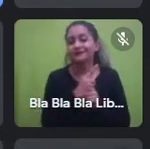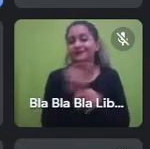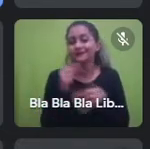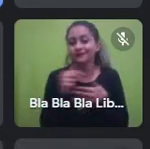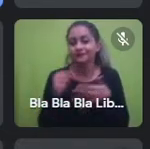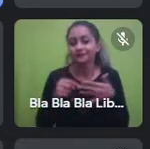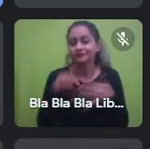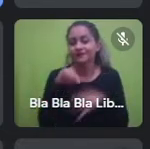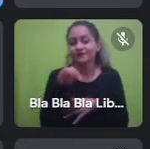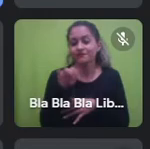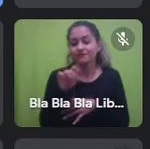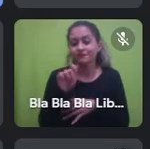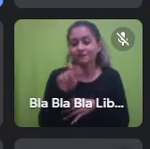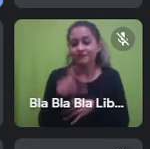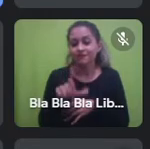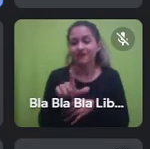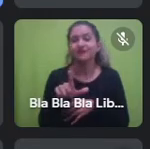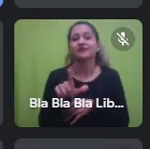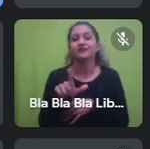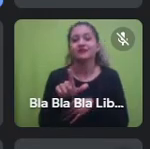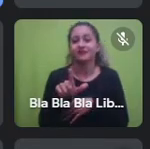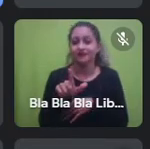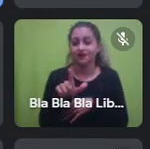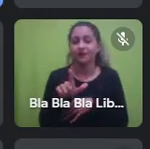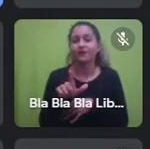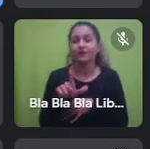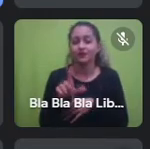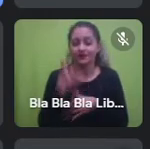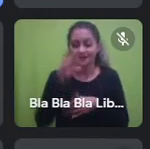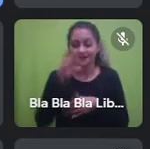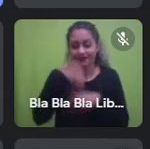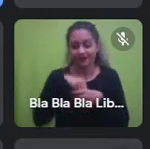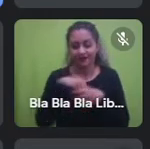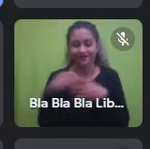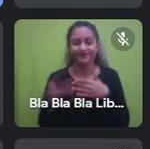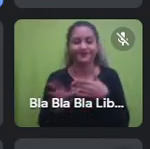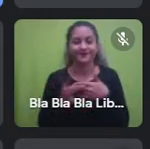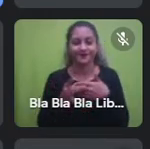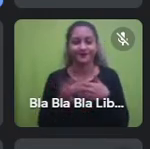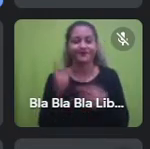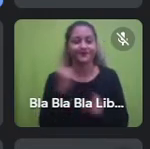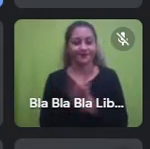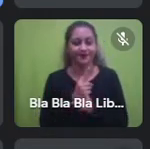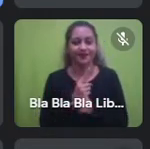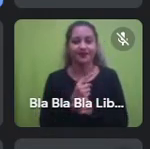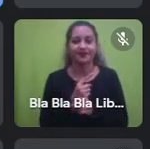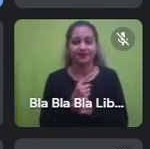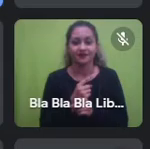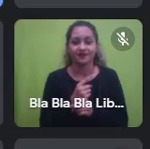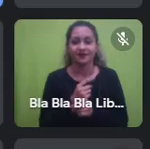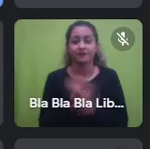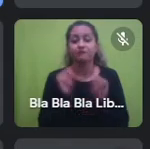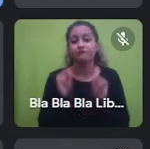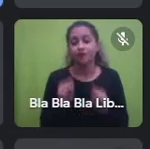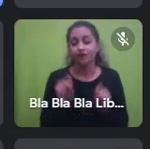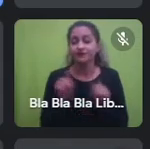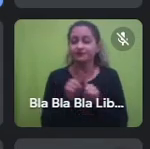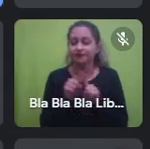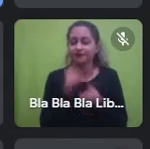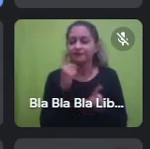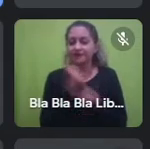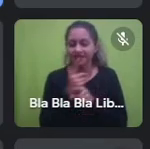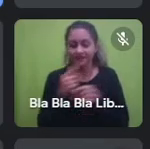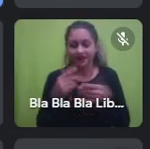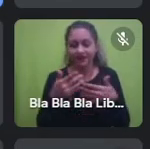elementos metálicos nesse meu compartimento gastrointestinal. E posso localizar também alguns tecidos,